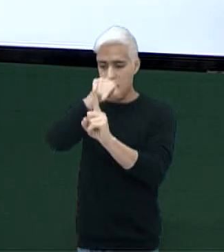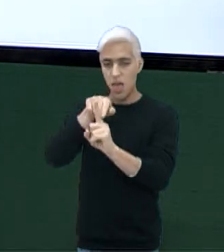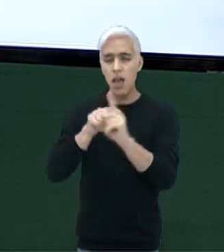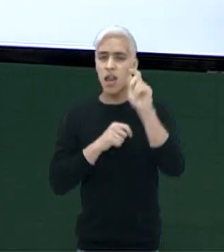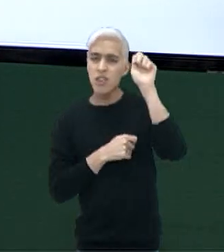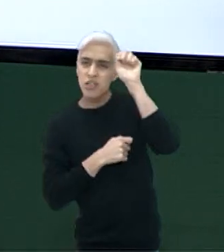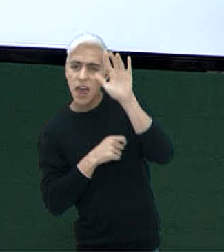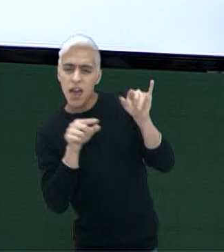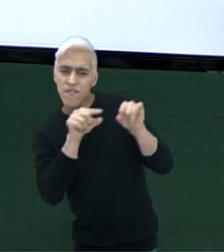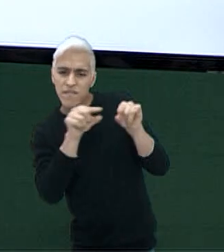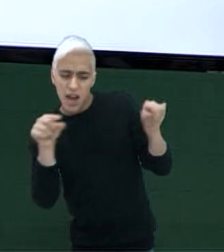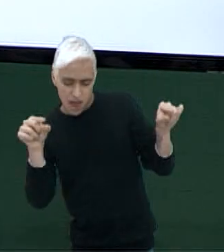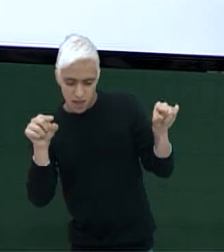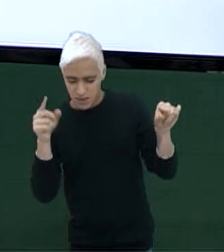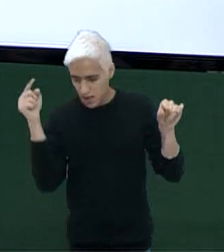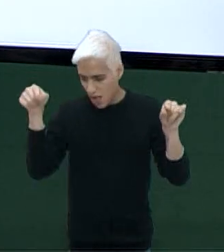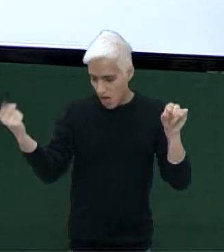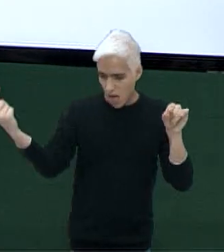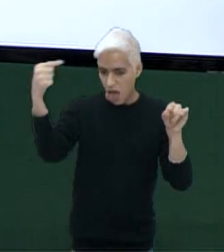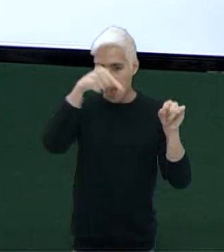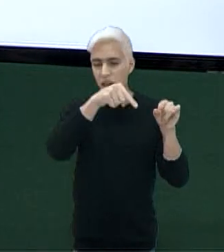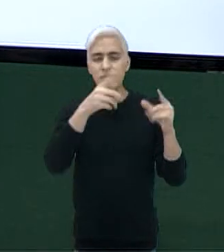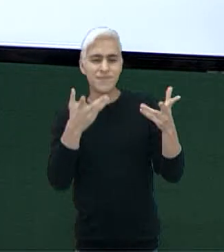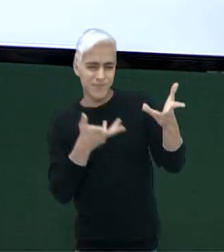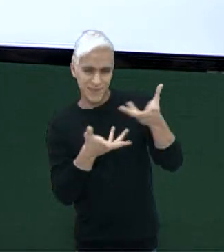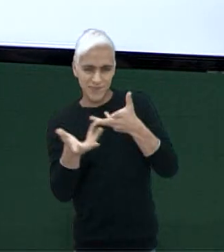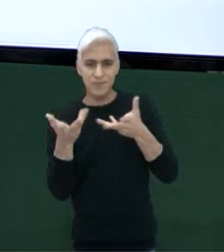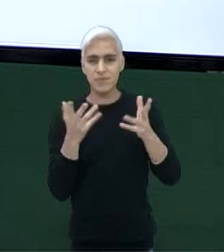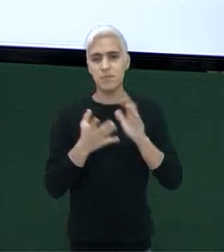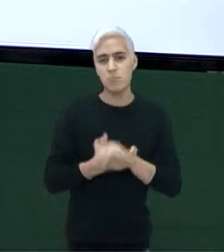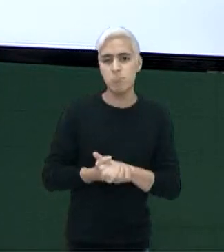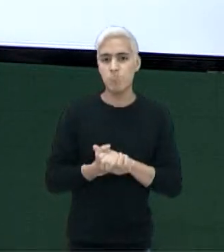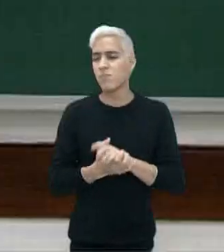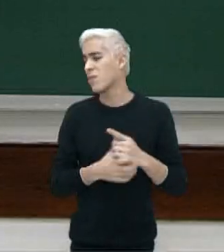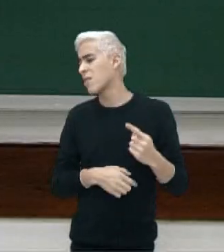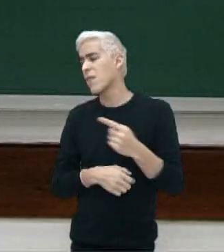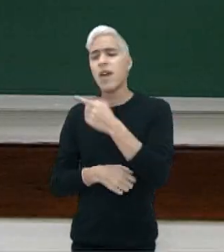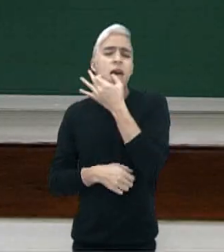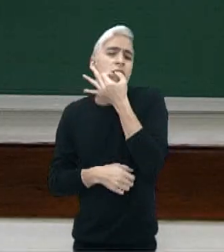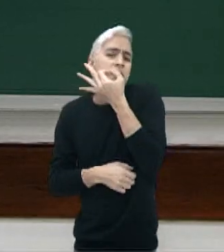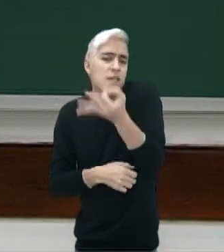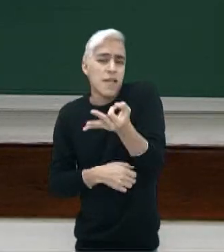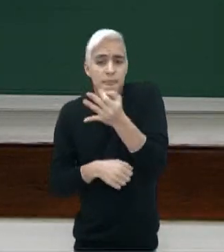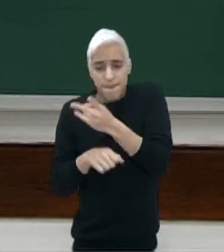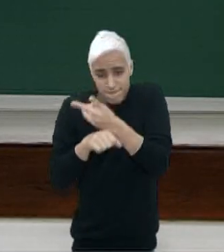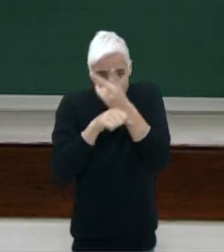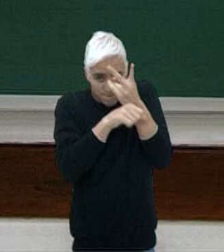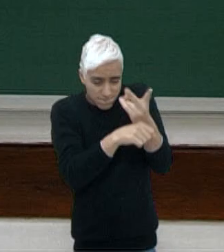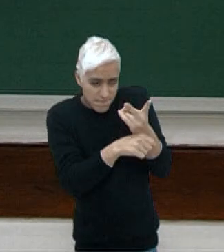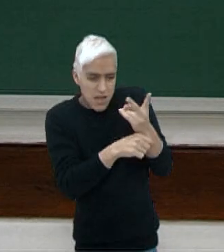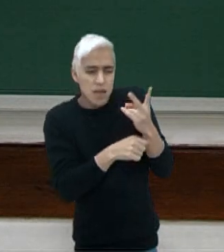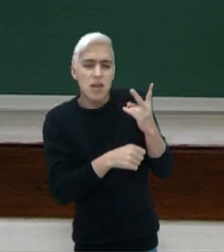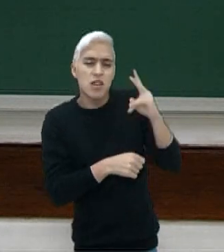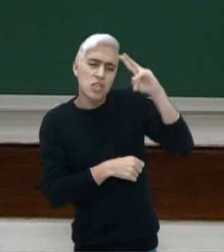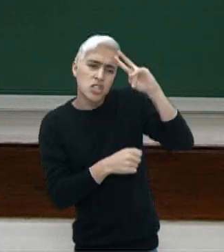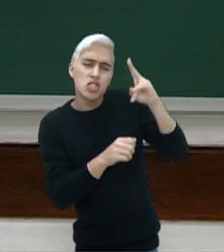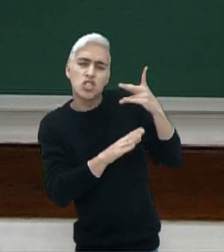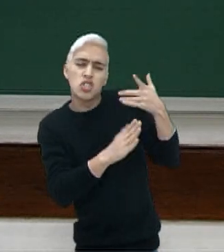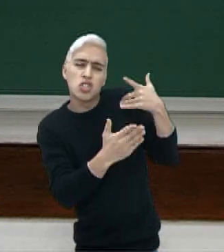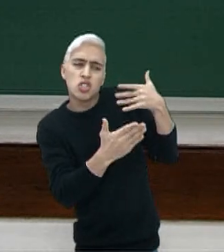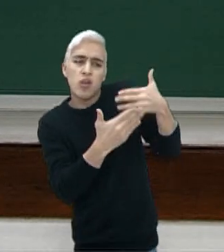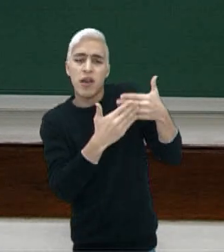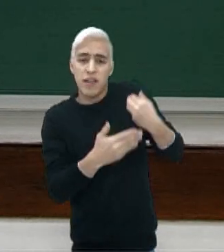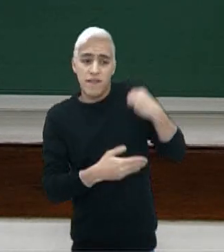ideia toda, né? Como a gente viu o exemplo do isso, tá certo? O que eu coloquei como sugestão? Documentário sobre a vida do Abdias, tá